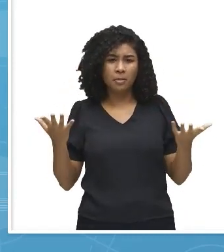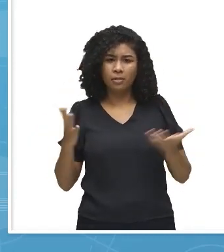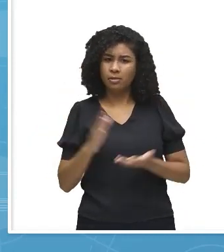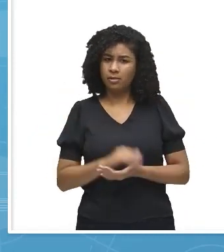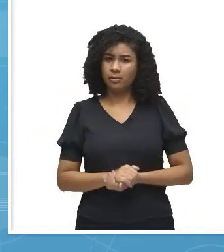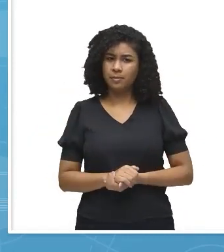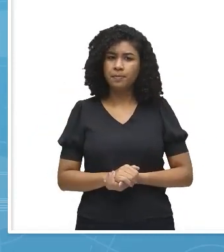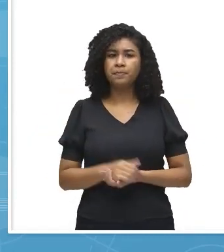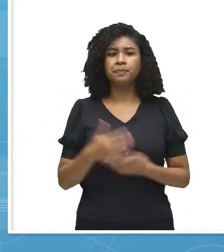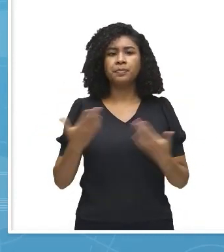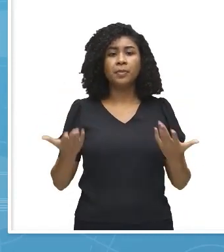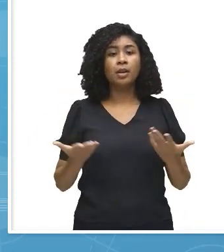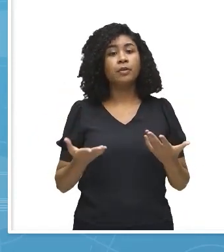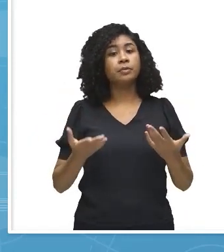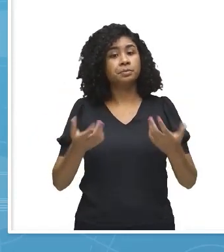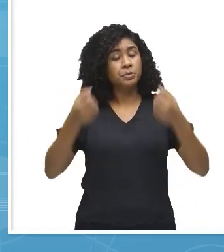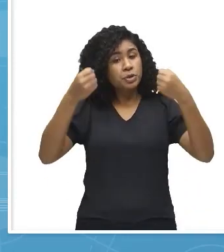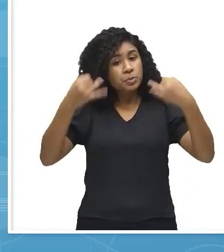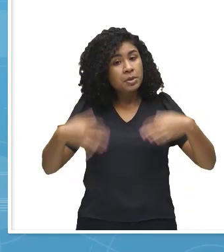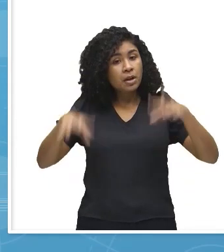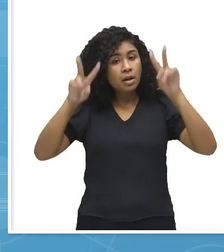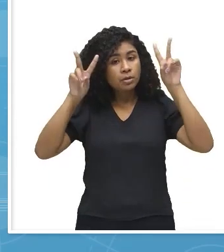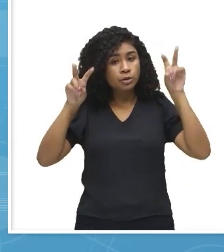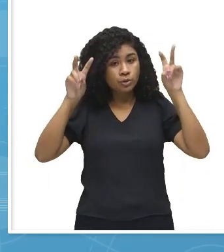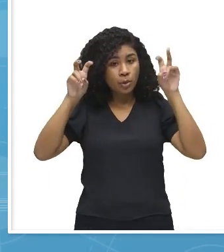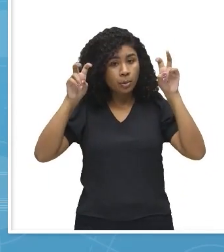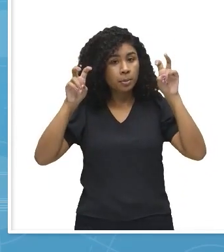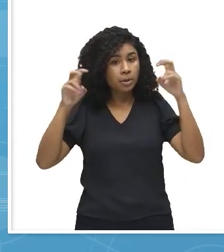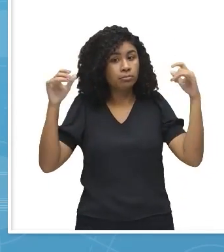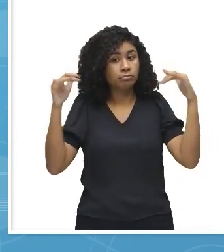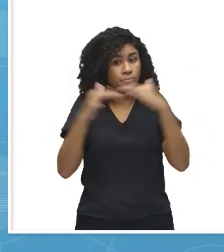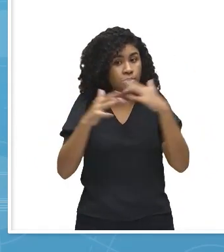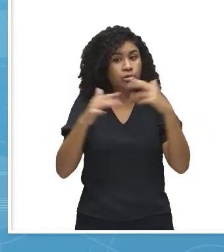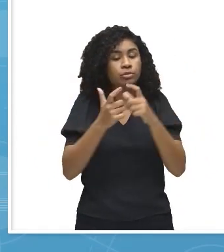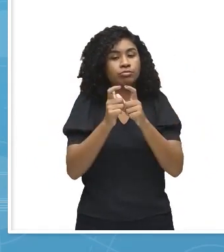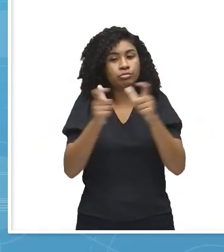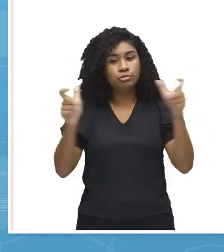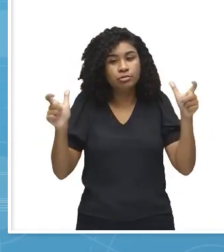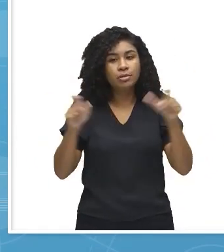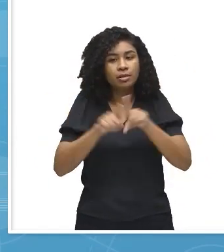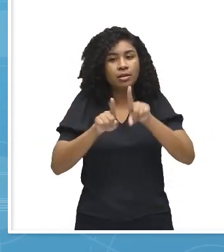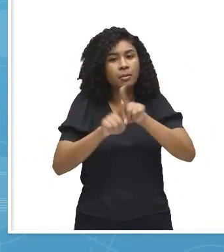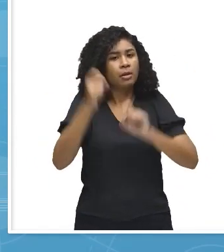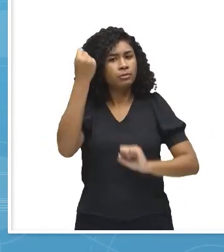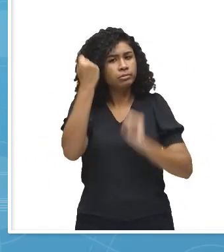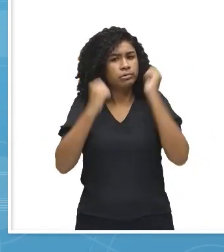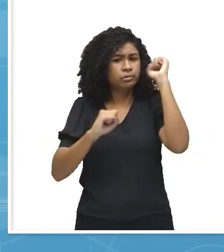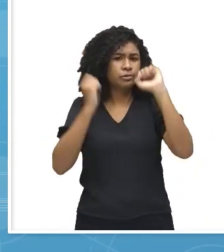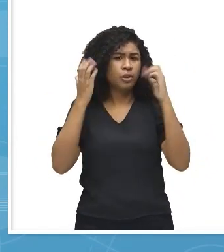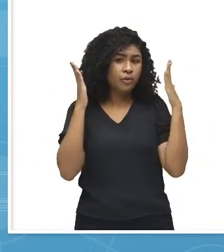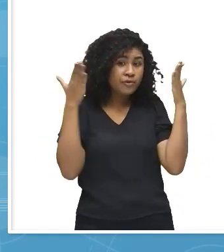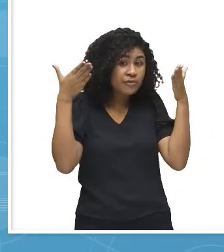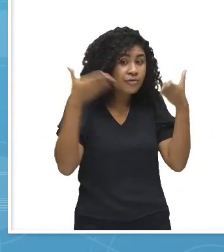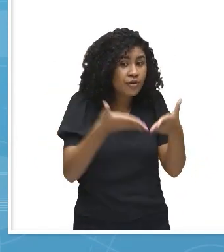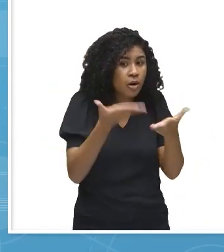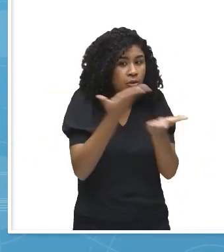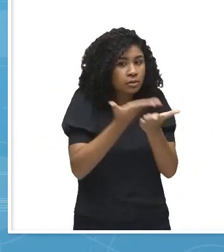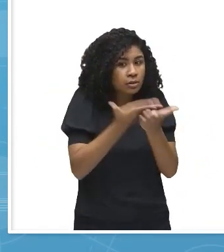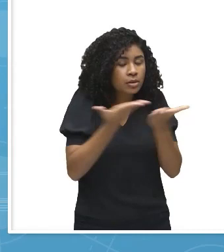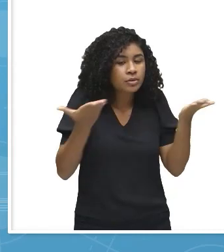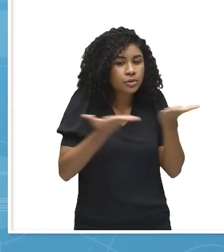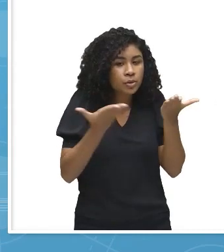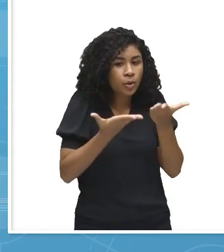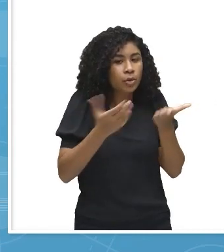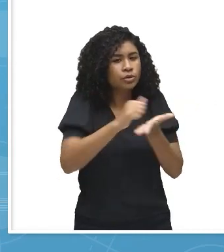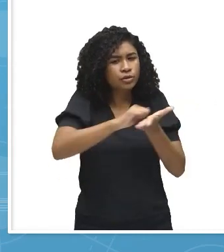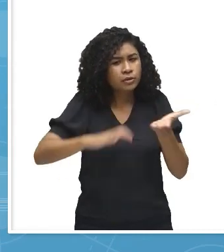Vamos falar um pouco aí sobre urbanização, tá? Focar um pouco na industrialização, na urbanização e também no praticando.